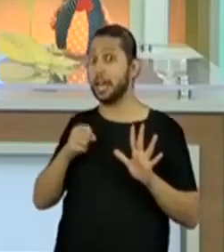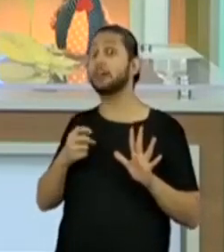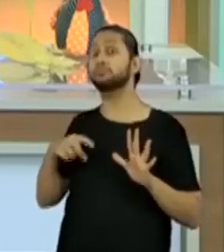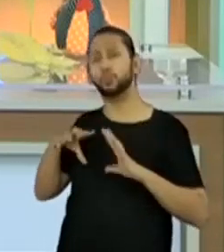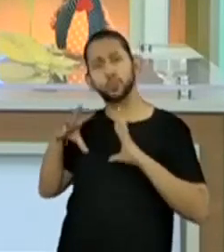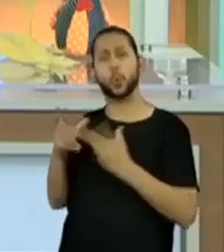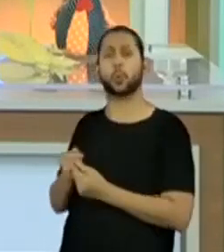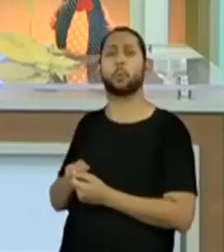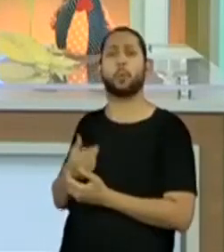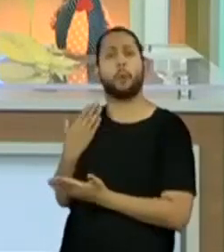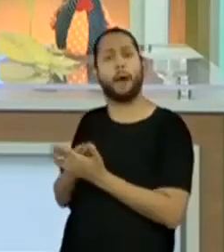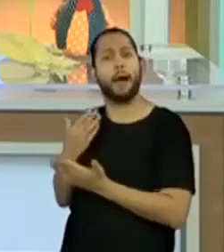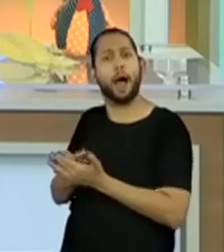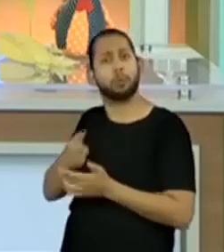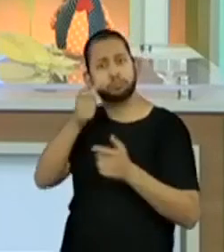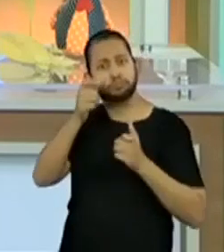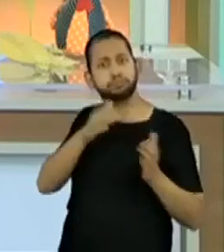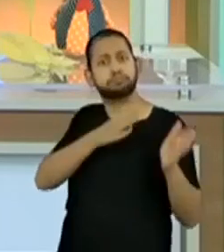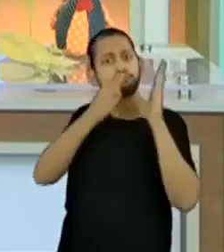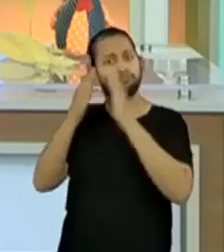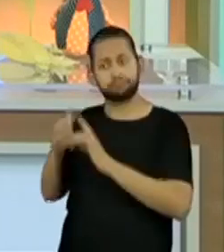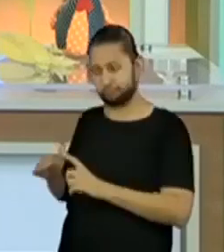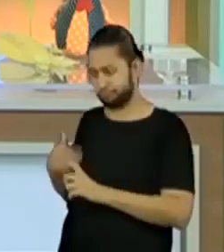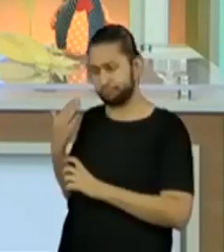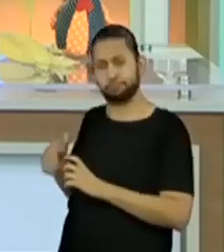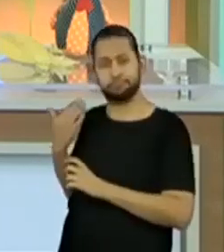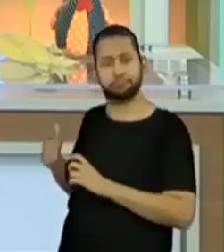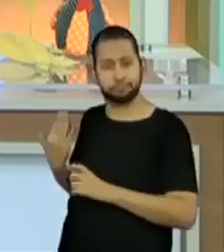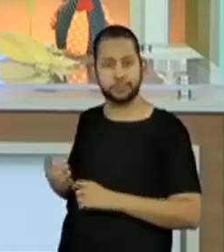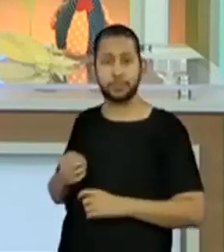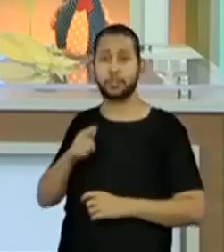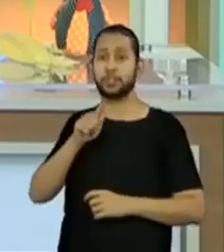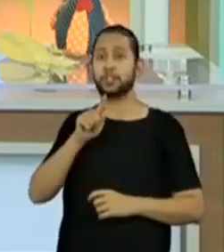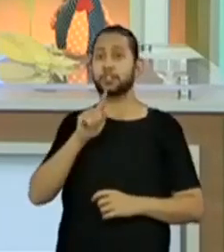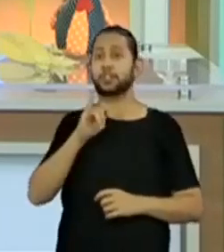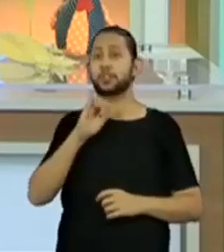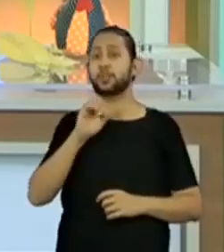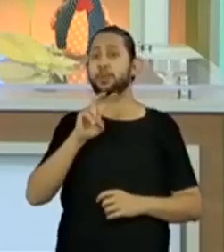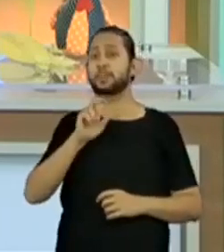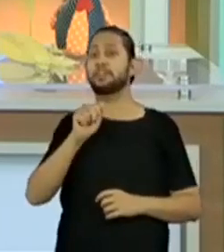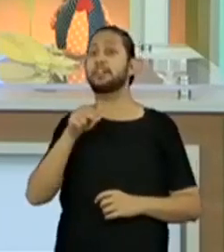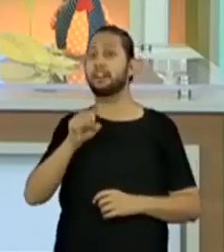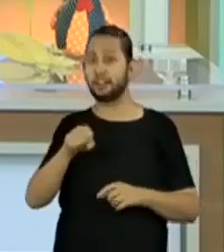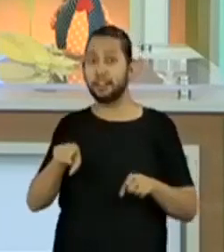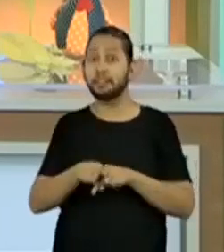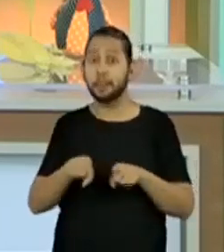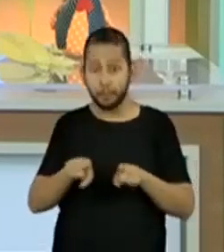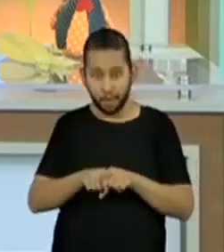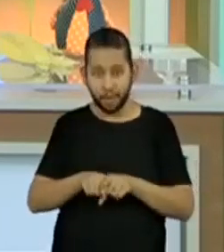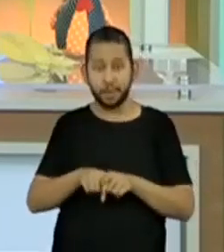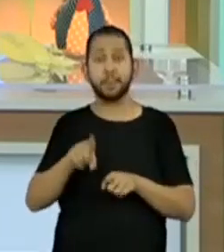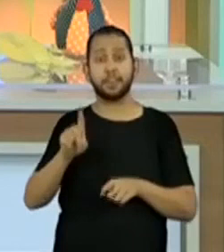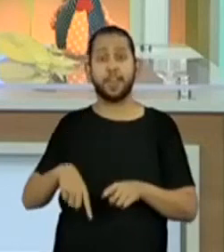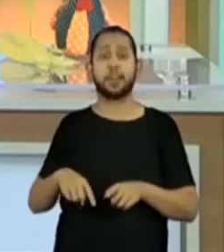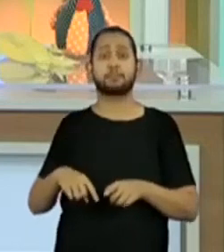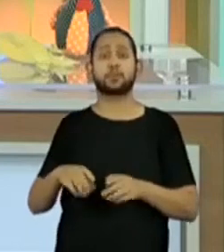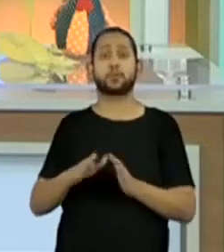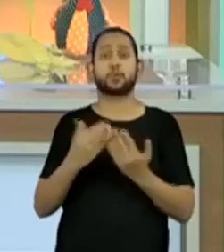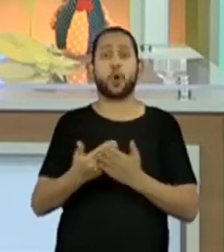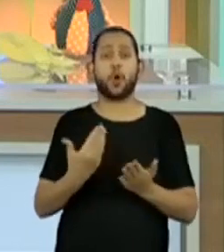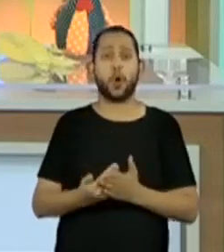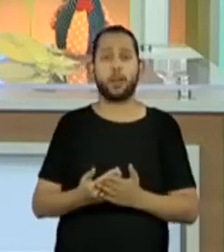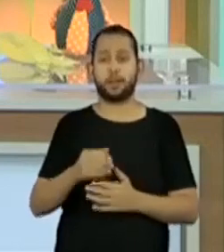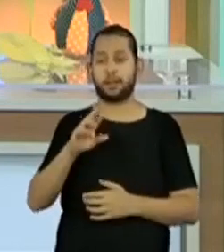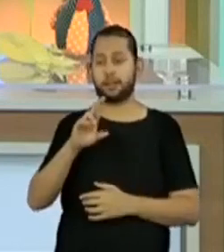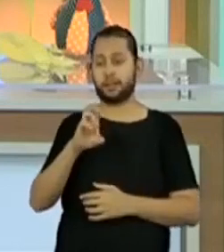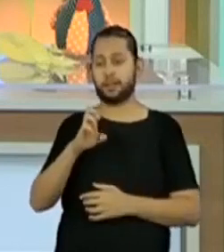a Giovana, que colocou até o nome da escola, Escola Estadual República do Paraguai, diz que está acompanhando a